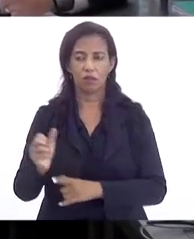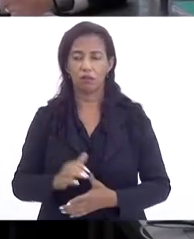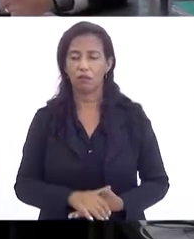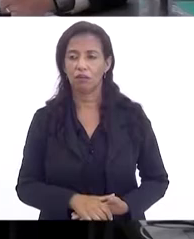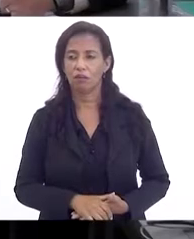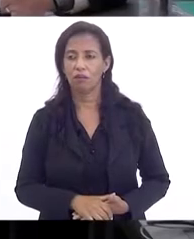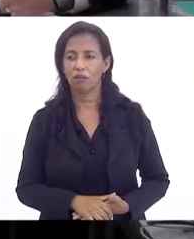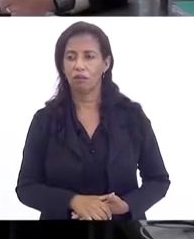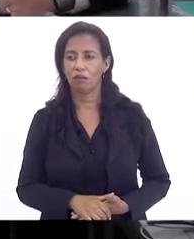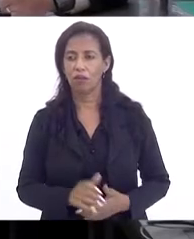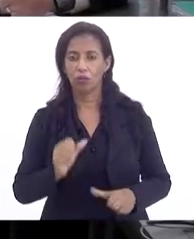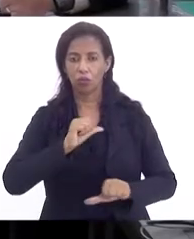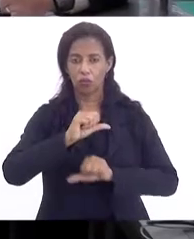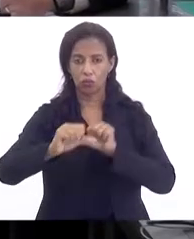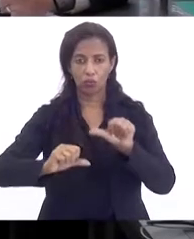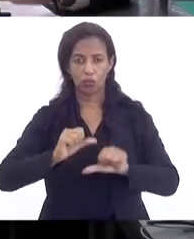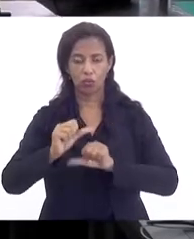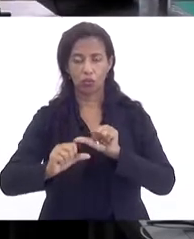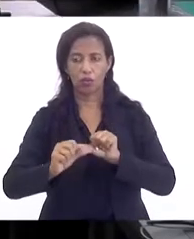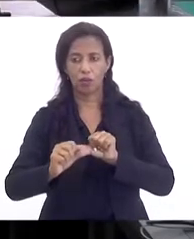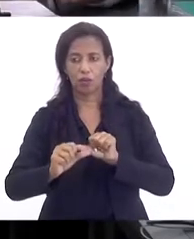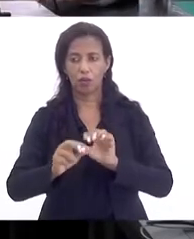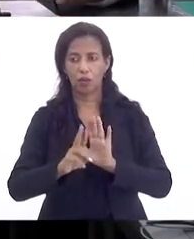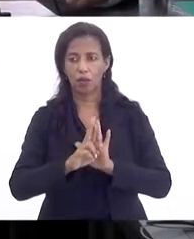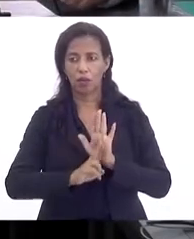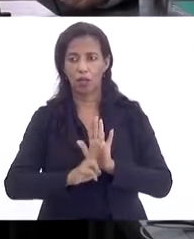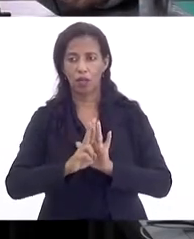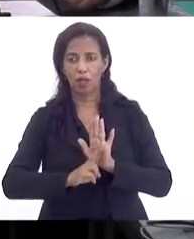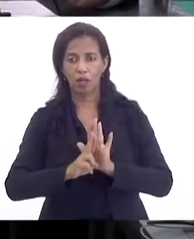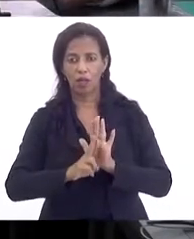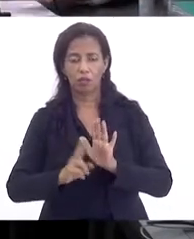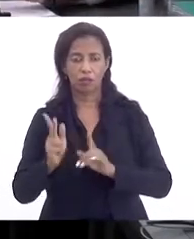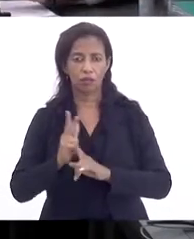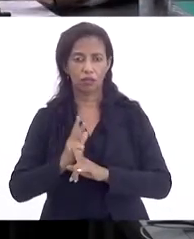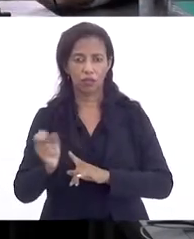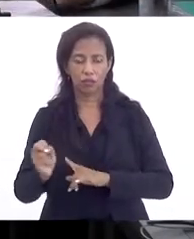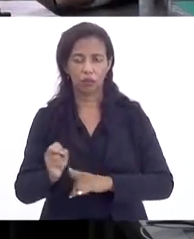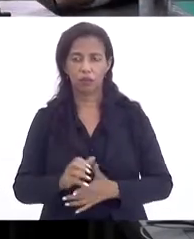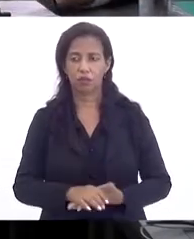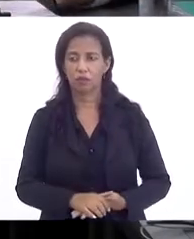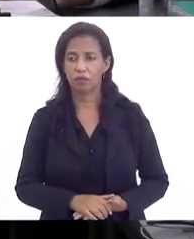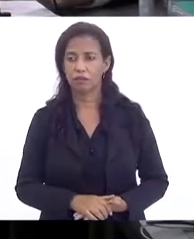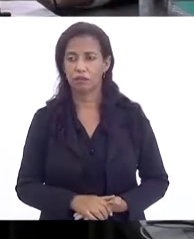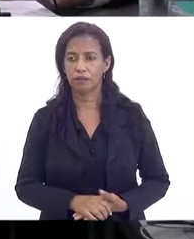estou nomeando, me nomeando relator do vencido, para